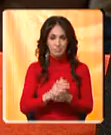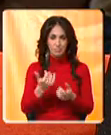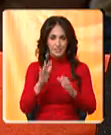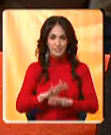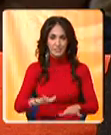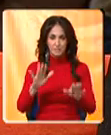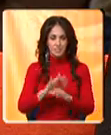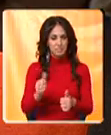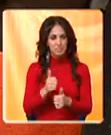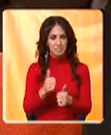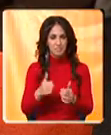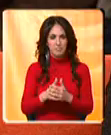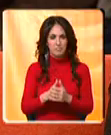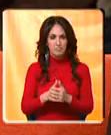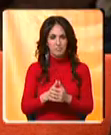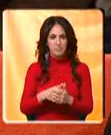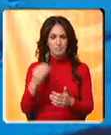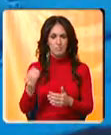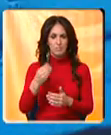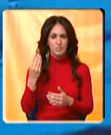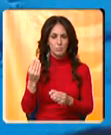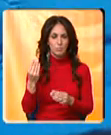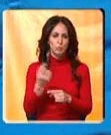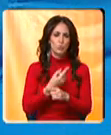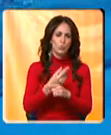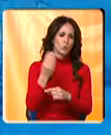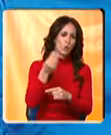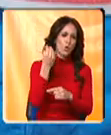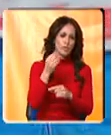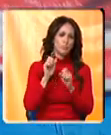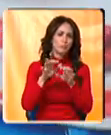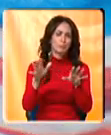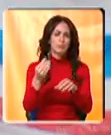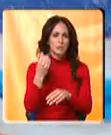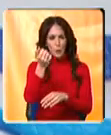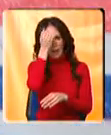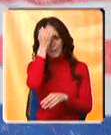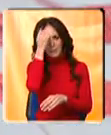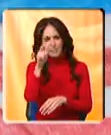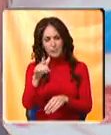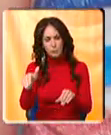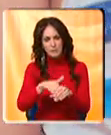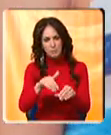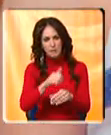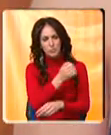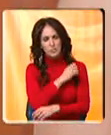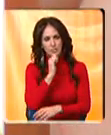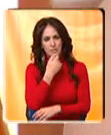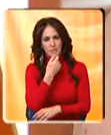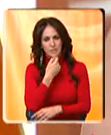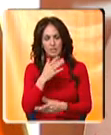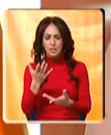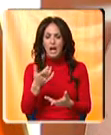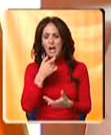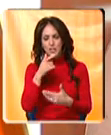tranquilo. É sério. Sou tão nova, meu Deus, já há tantos rapazes por aí espalhados. Ui. Arrepende-se de ter entrado no programa? Eu só me arrependo daquilo